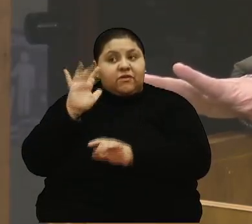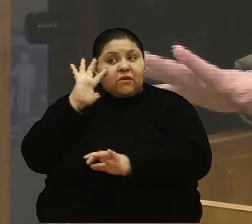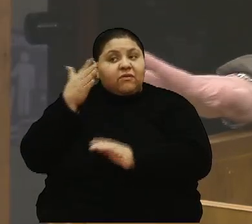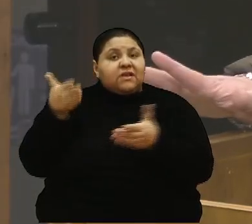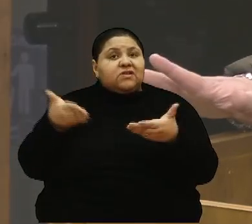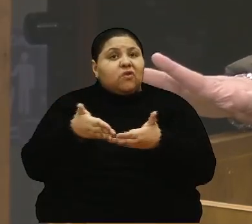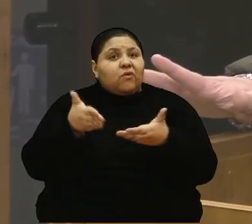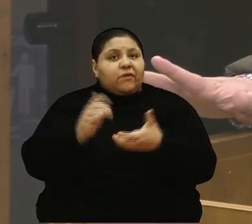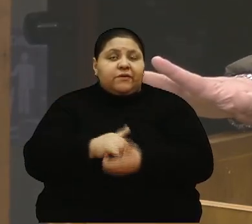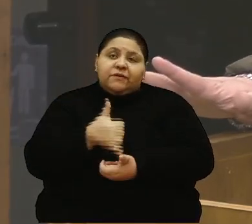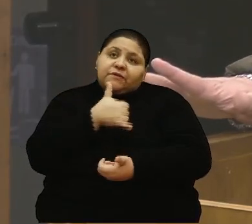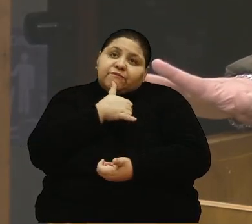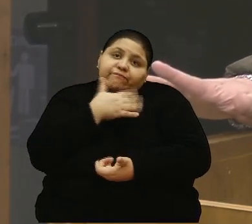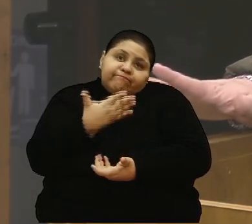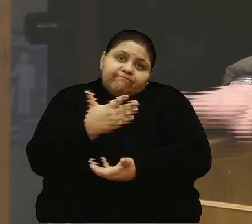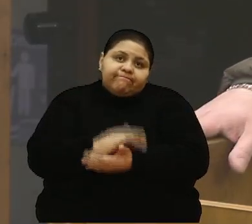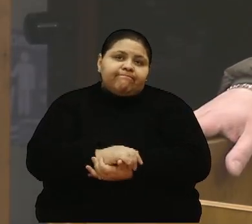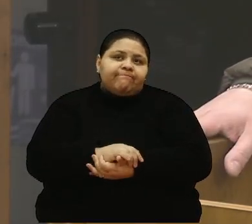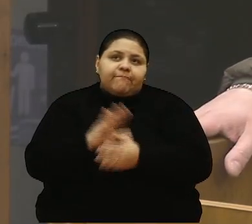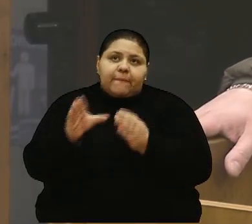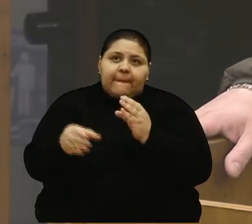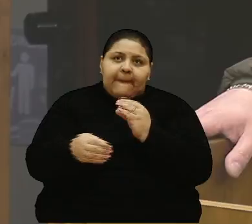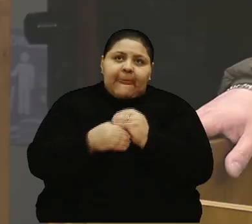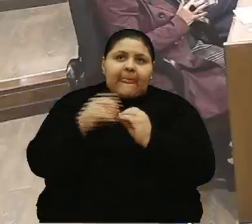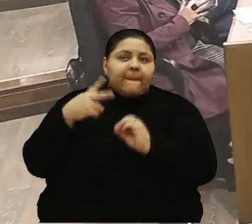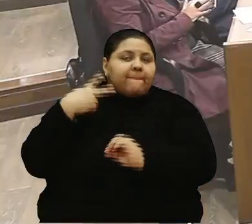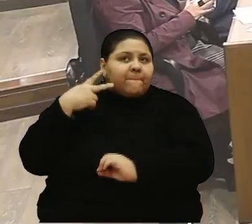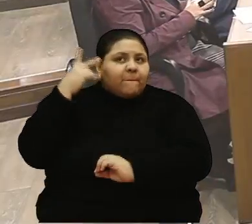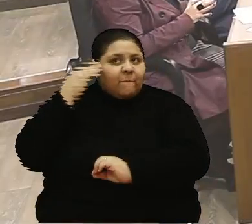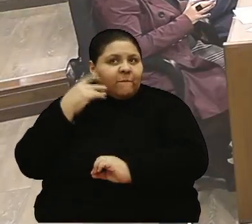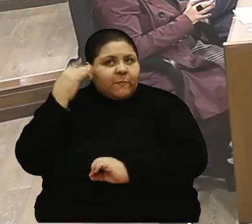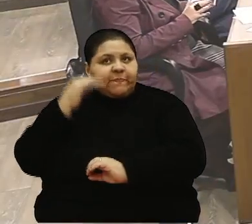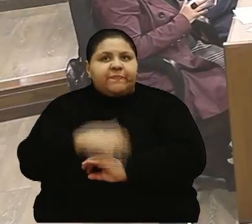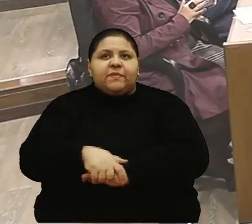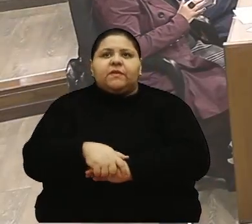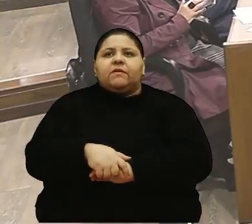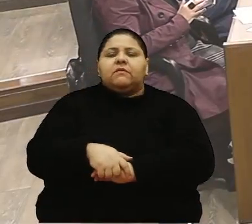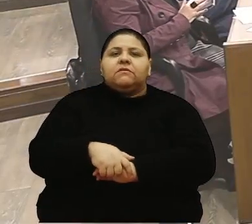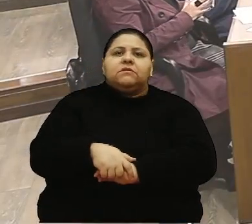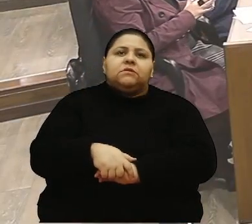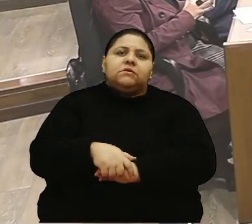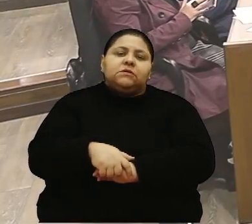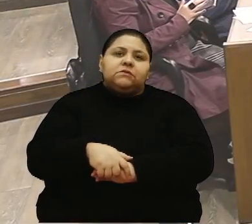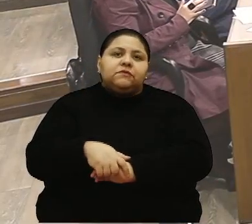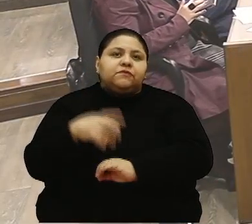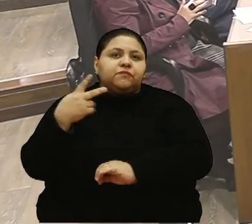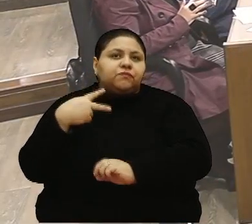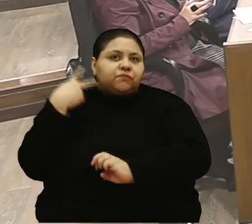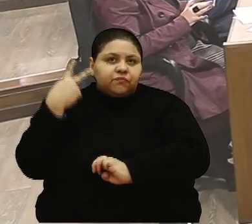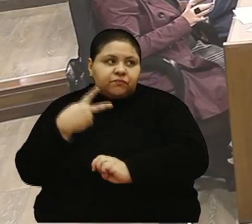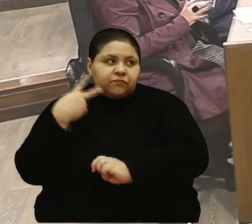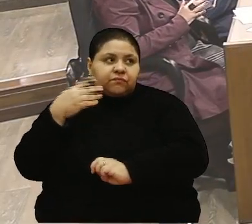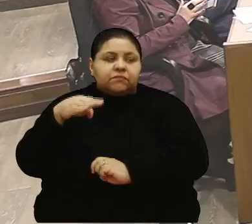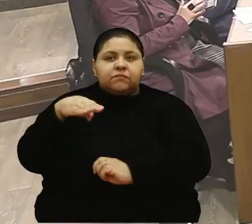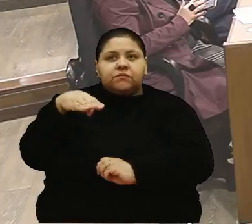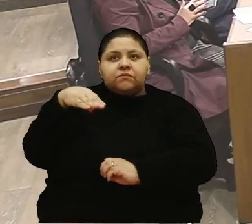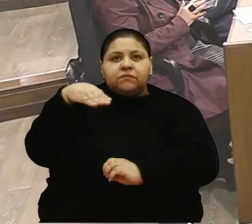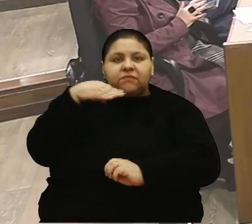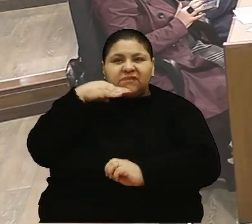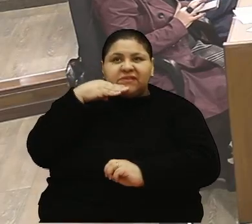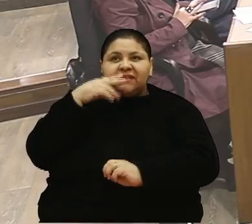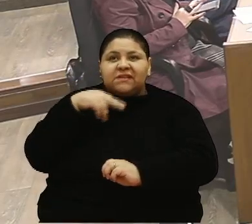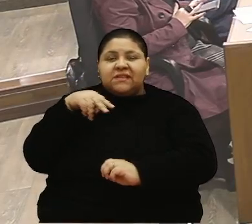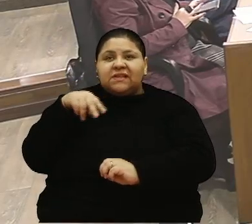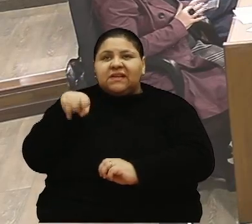hoje. Infelizmente, essa situação. Só parte, vereador Daiane. Uma parte, vereador, por gentileza. Vereador Bortola, a gente